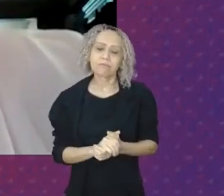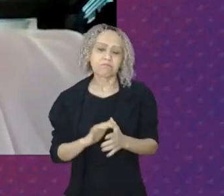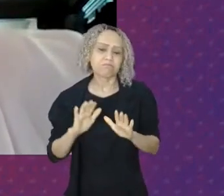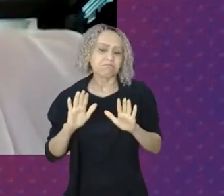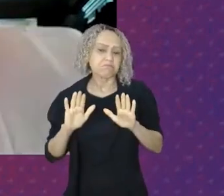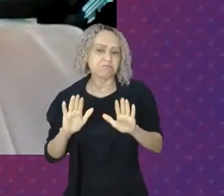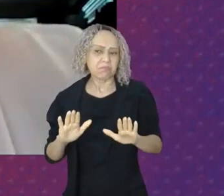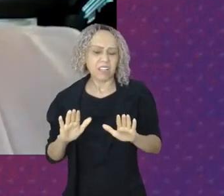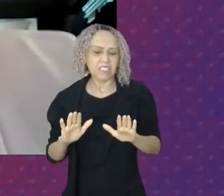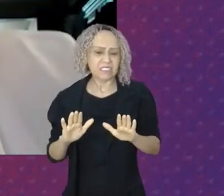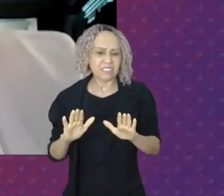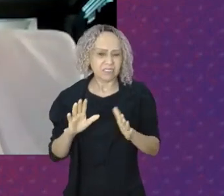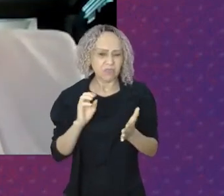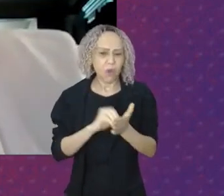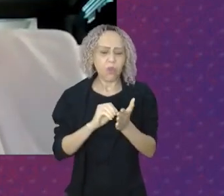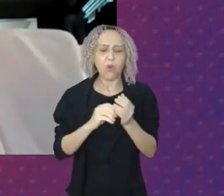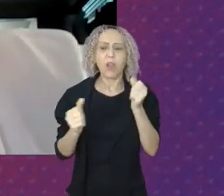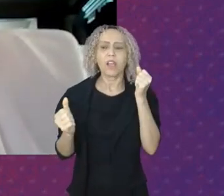uma garantia